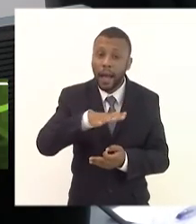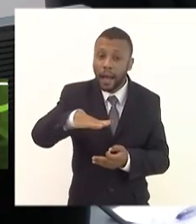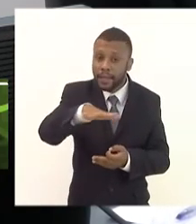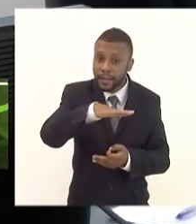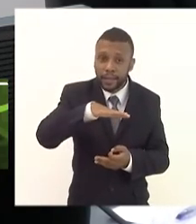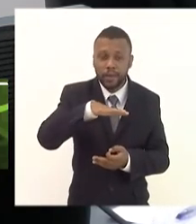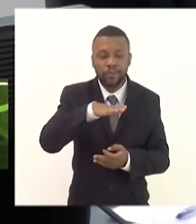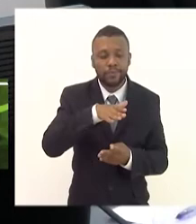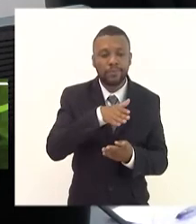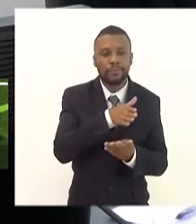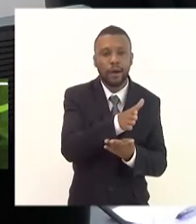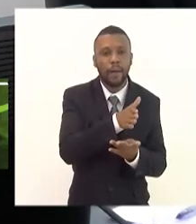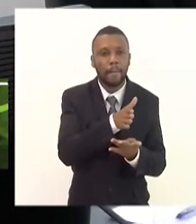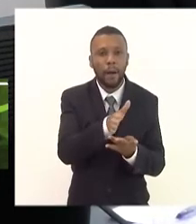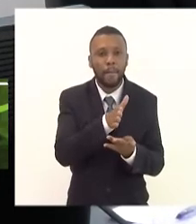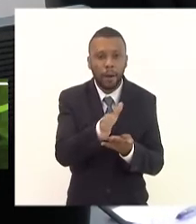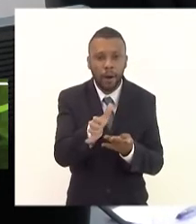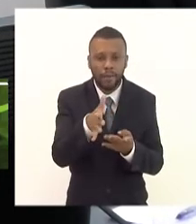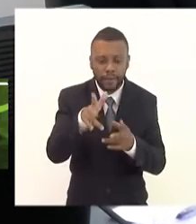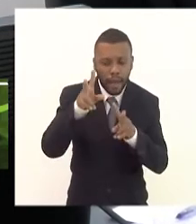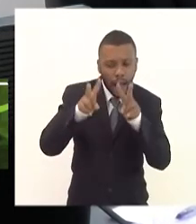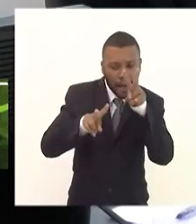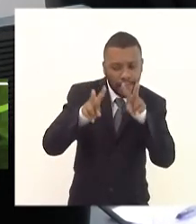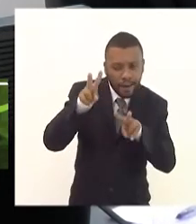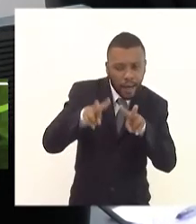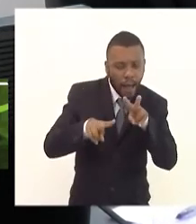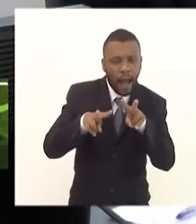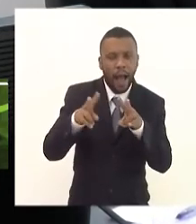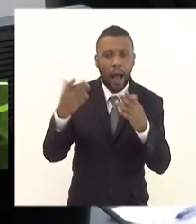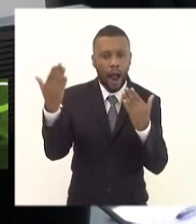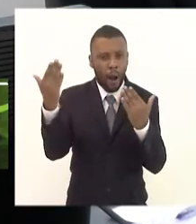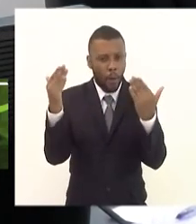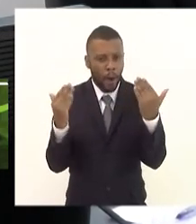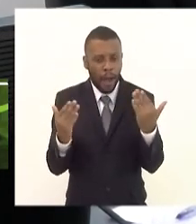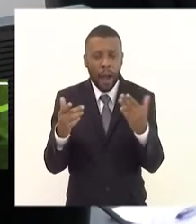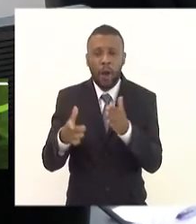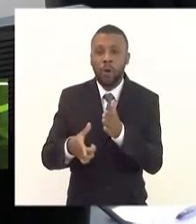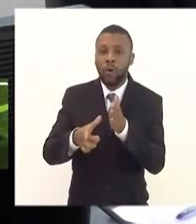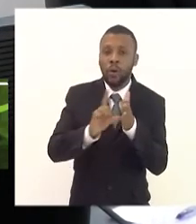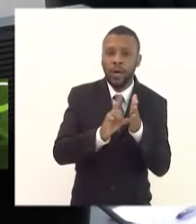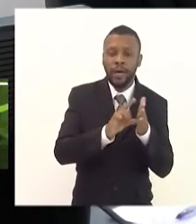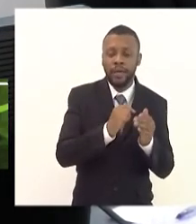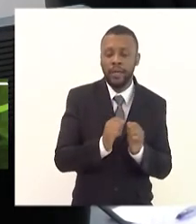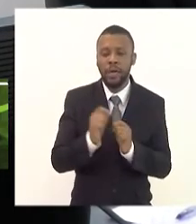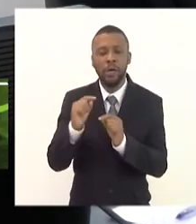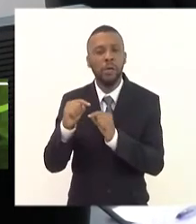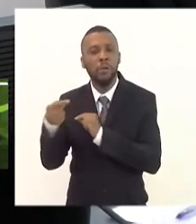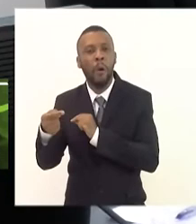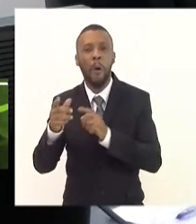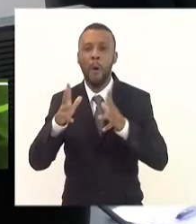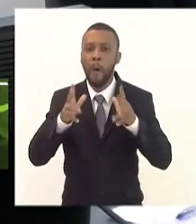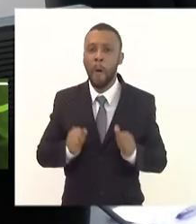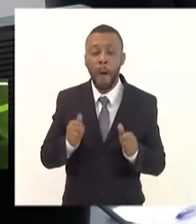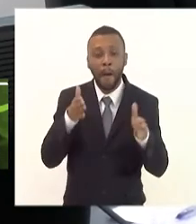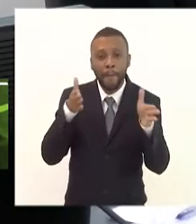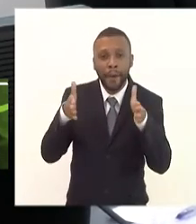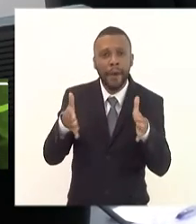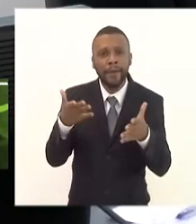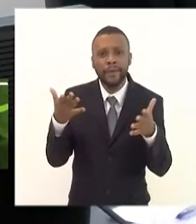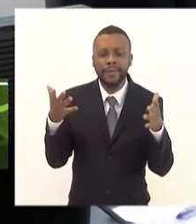rios, medida topograficamente, o antes e o depois. Né? Em período de verão é